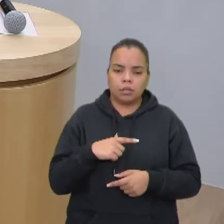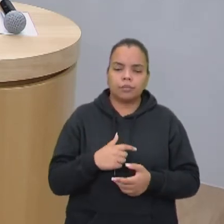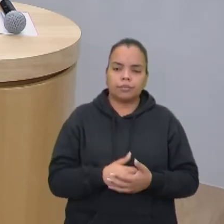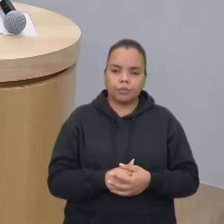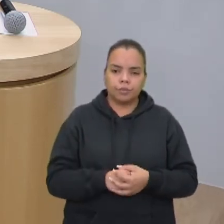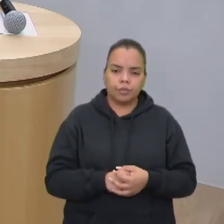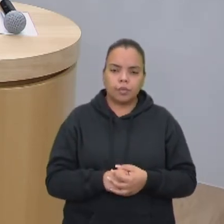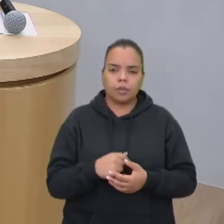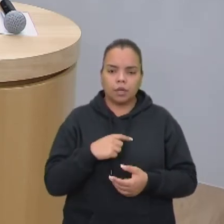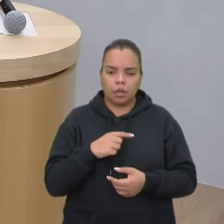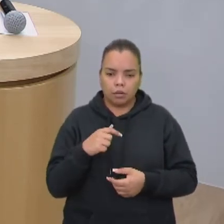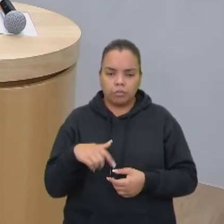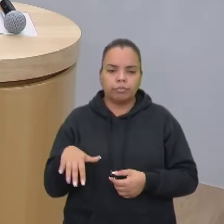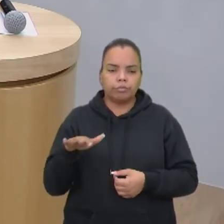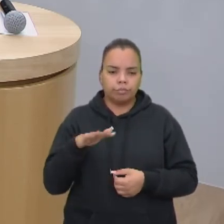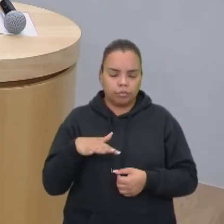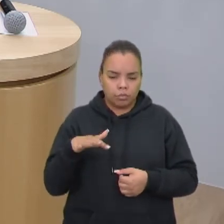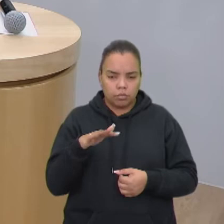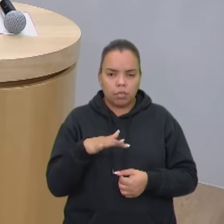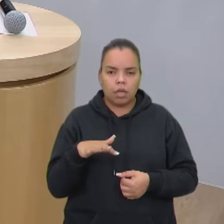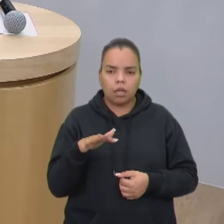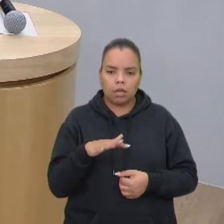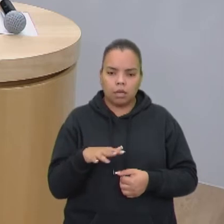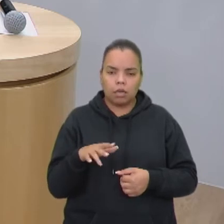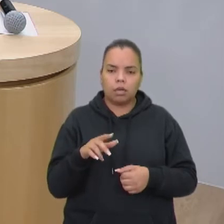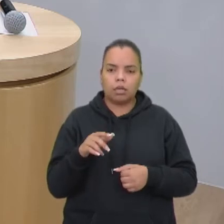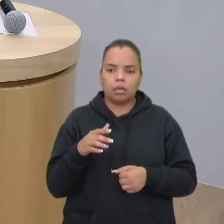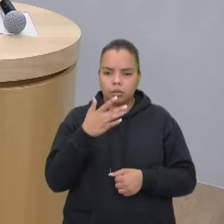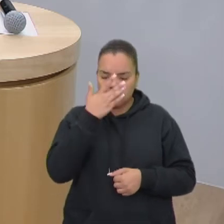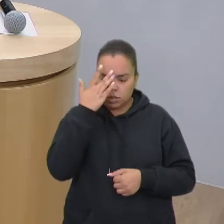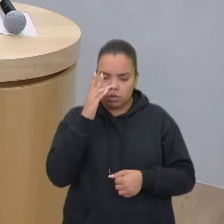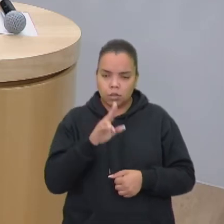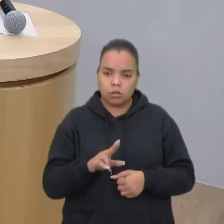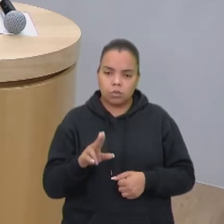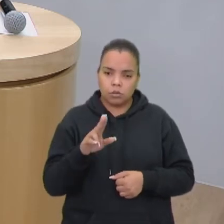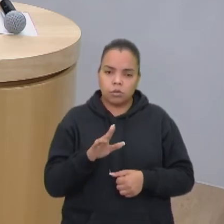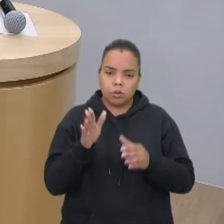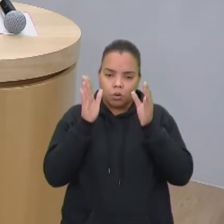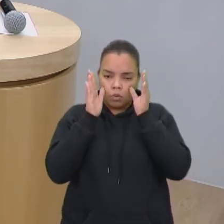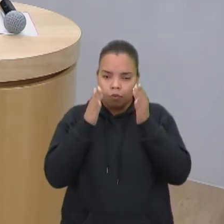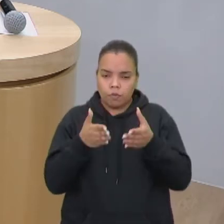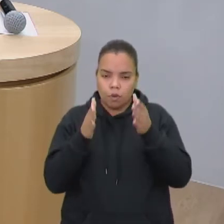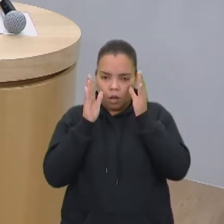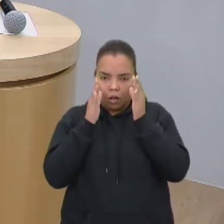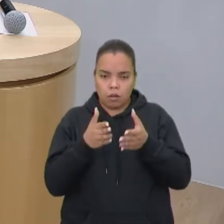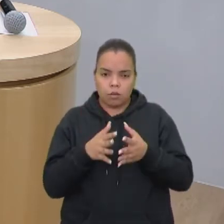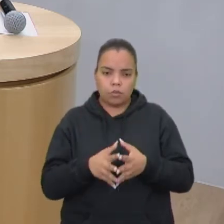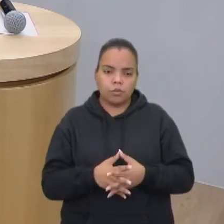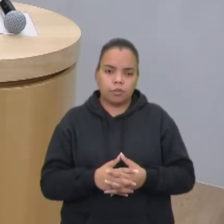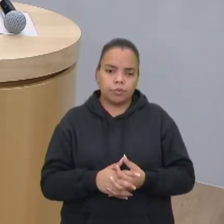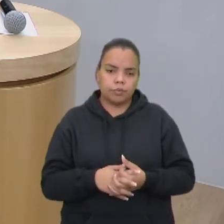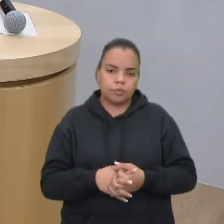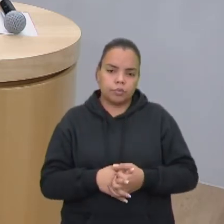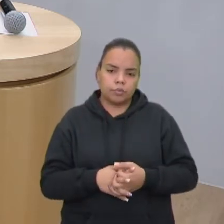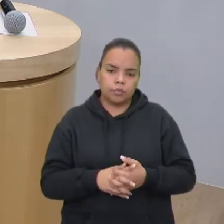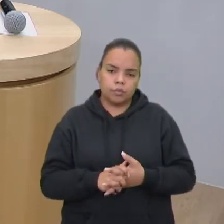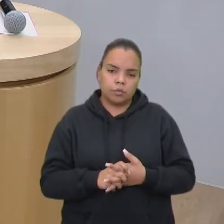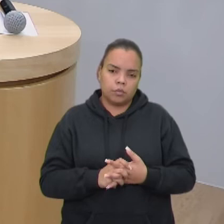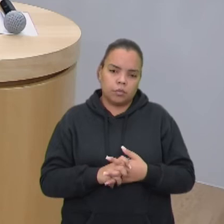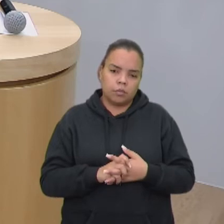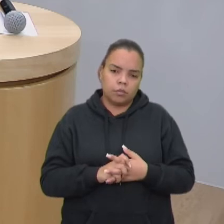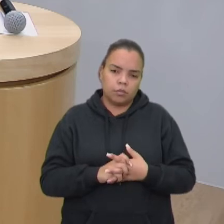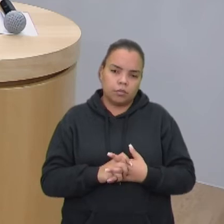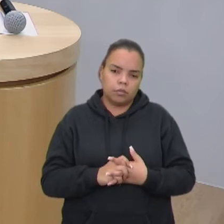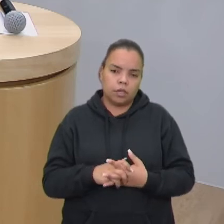é um setor que ficou muito famoso por causa disso também, porque as pessoas têm usado com esse objetivo. Cada canal é chamado de vlog ou não? Então,